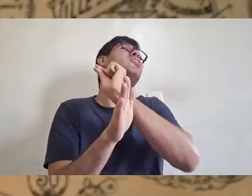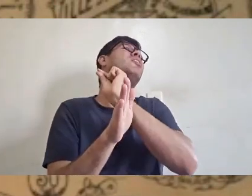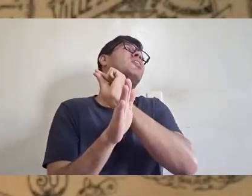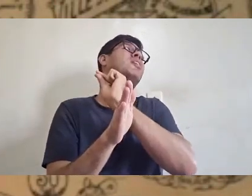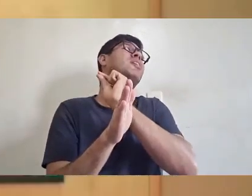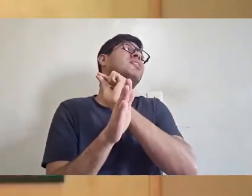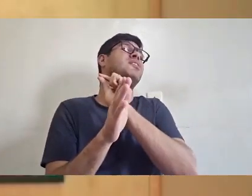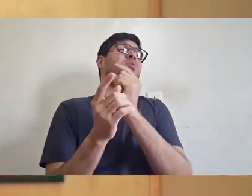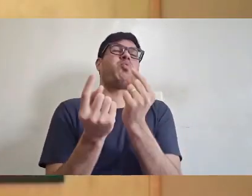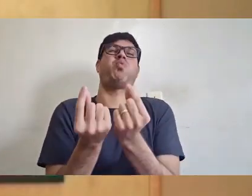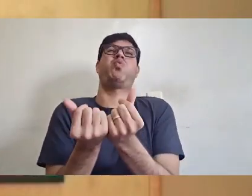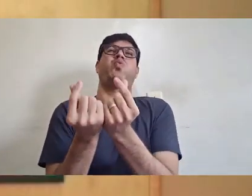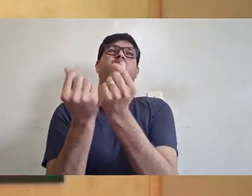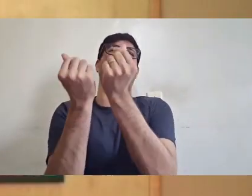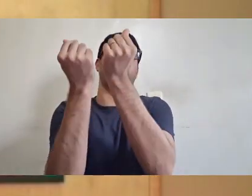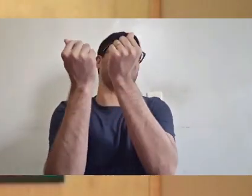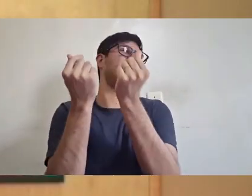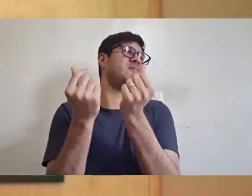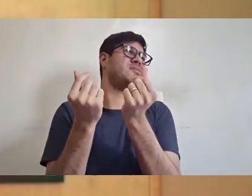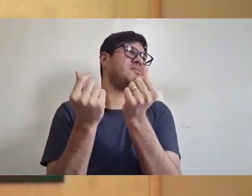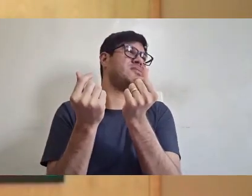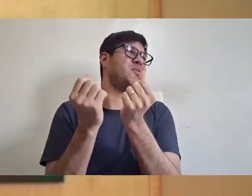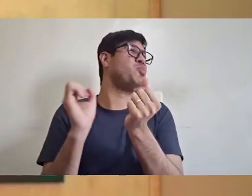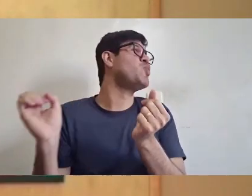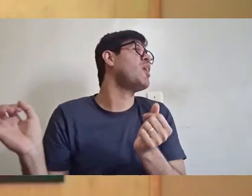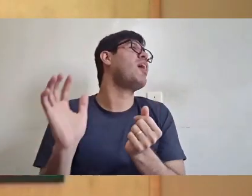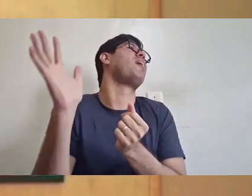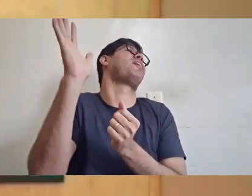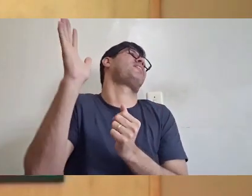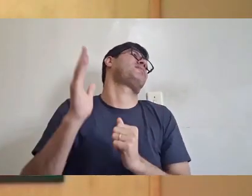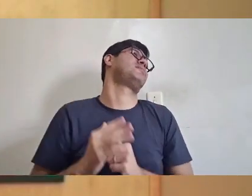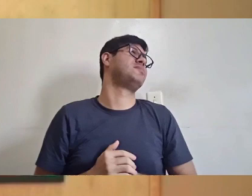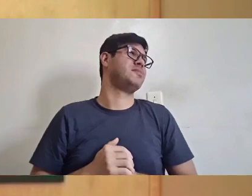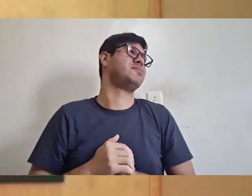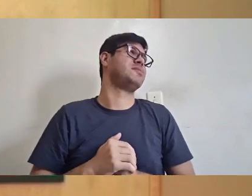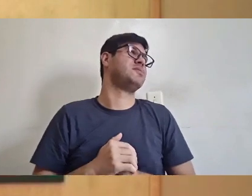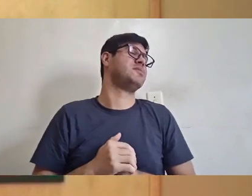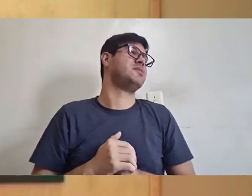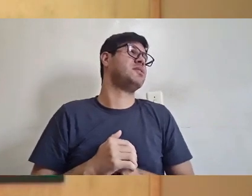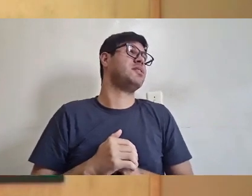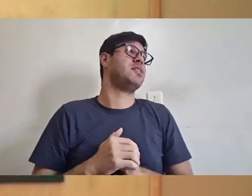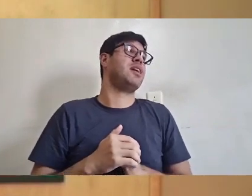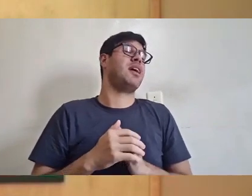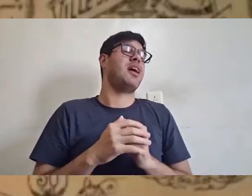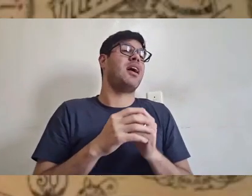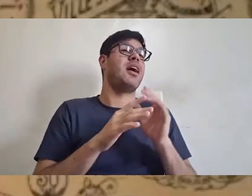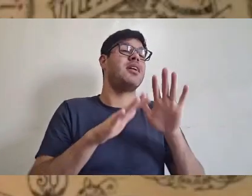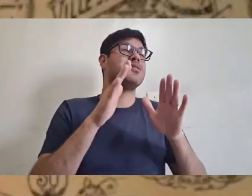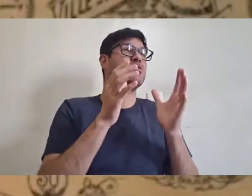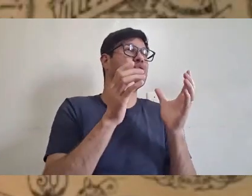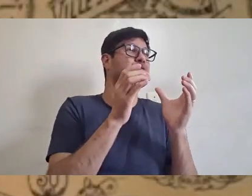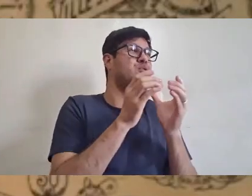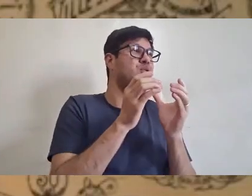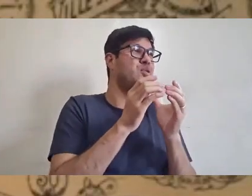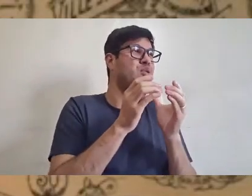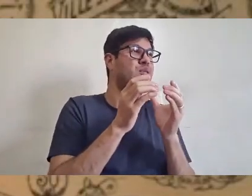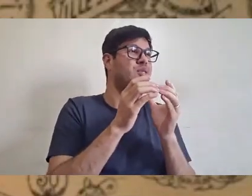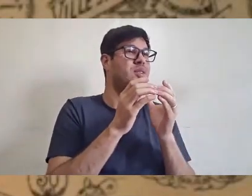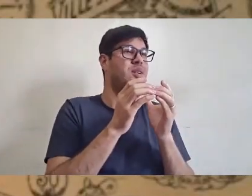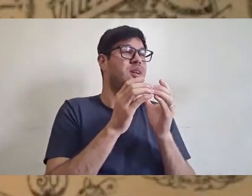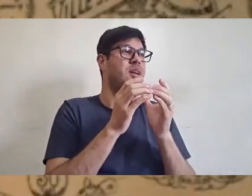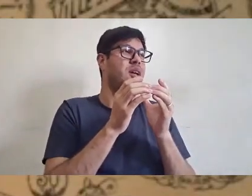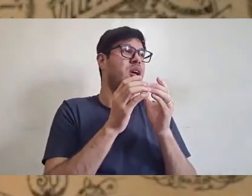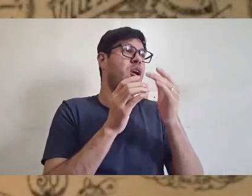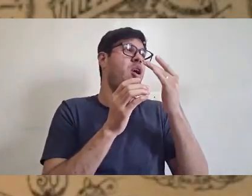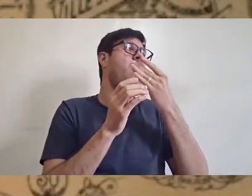vida. Inflacionou demais, né? Então, hoje, o clube que não tiver condições de revelar jogadores para